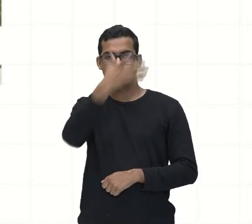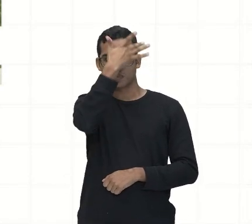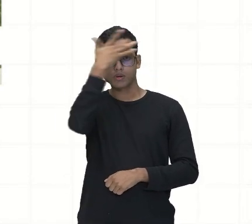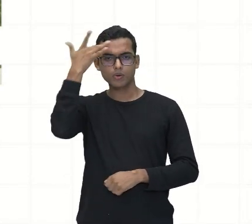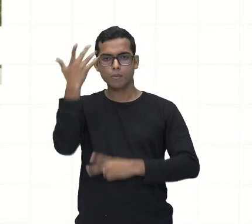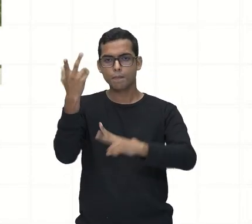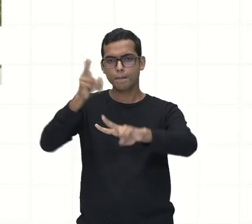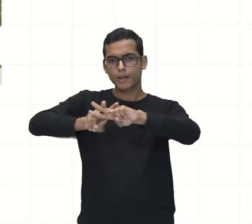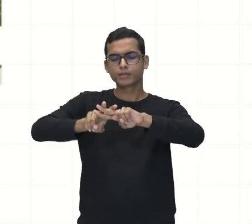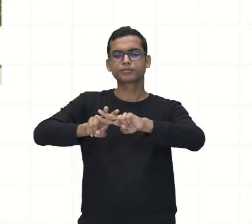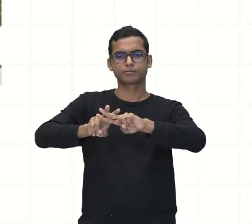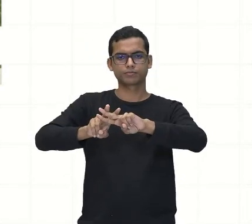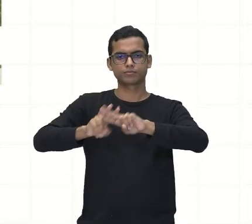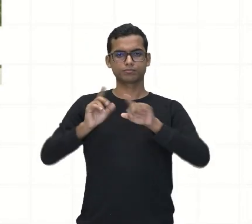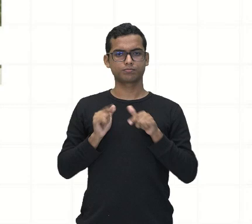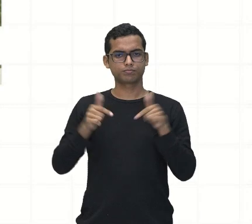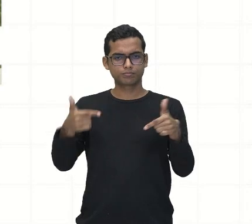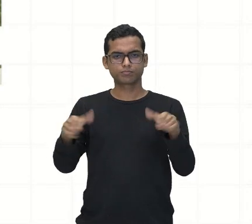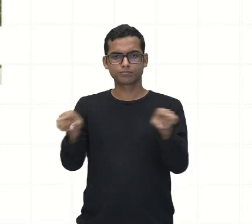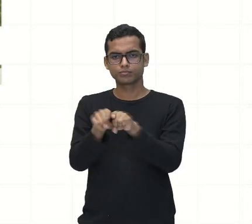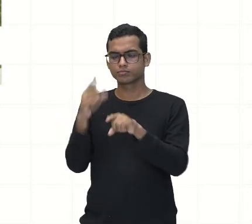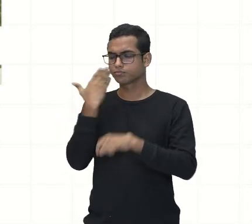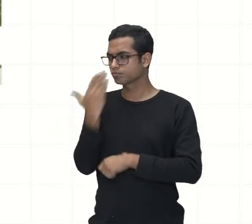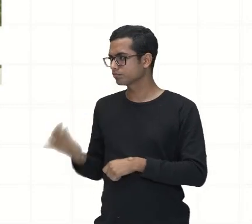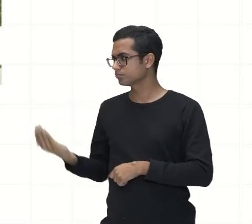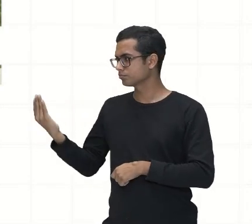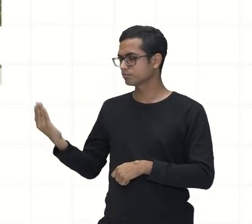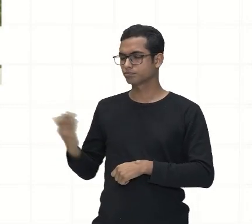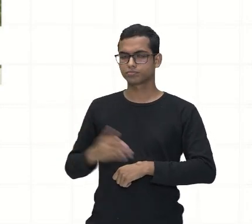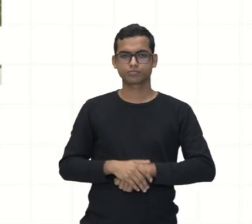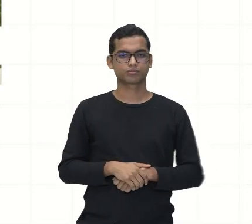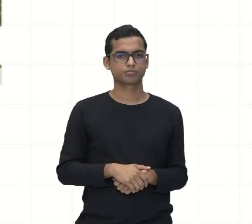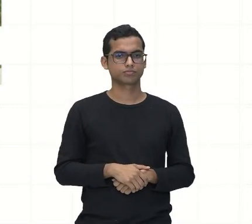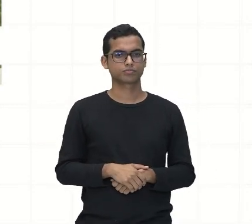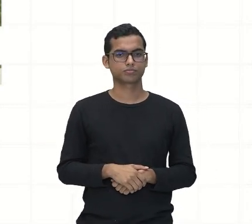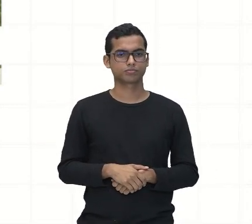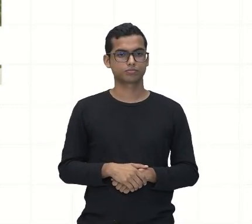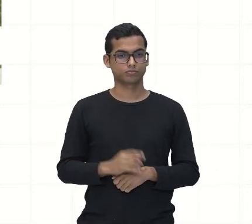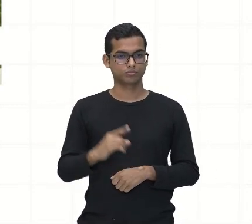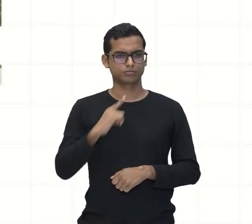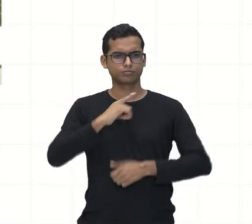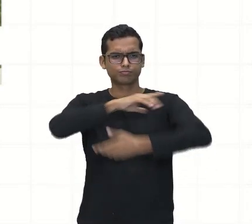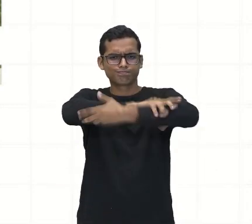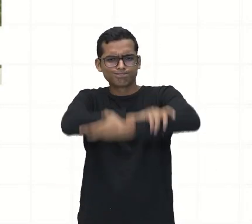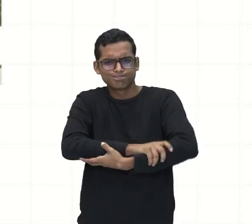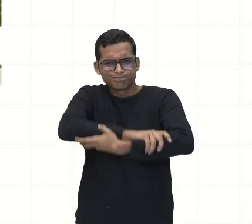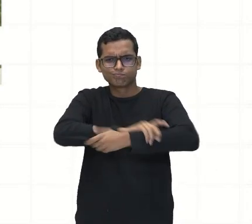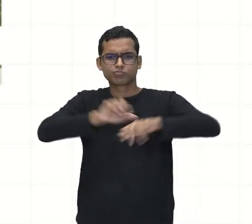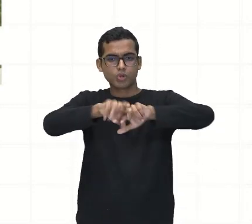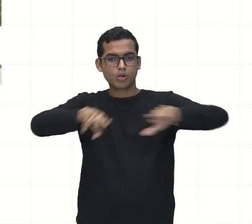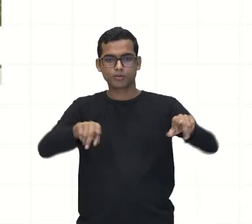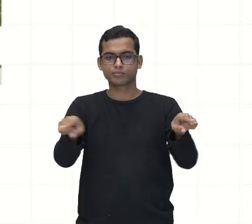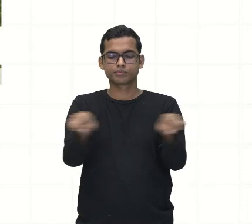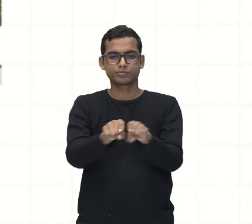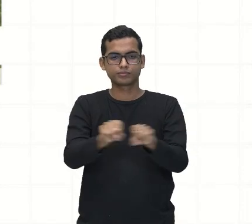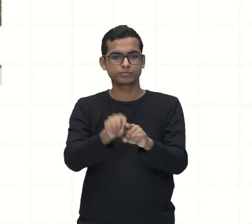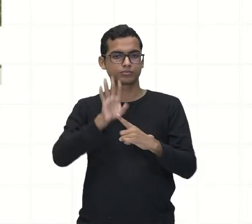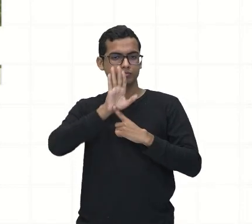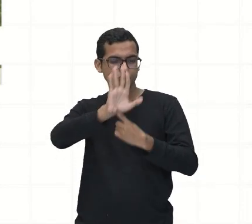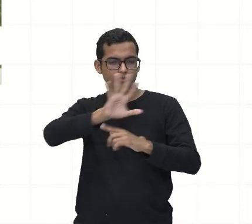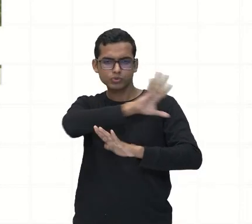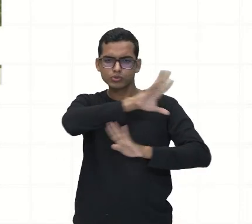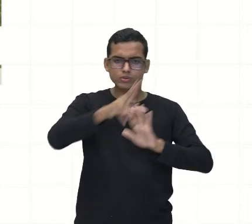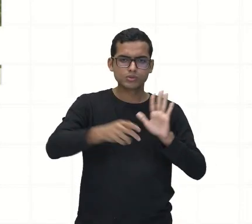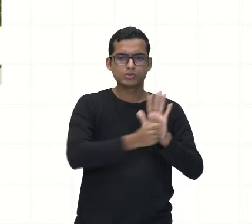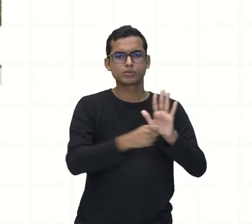335 prisões, né? Como essas operações ela tem várias parcerias, também aqui, ó, ele mostra